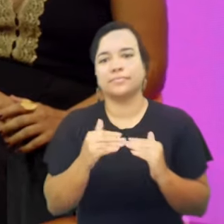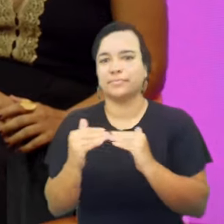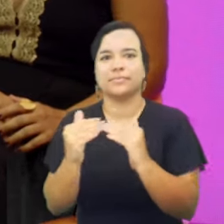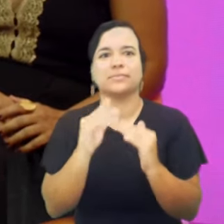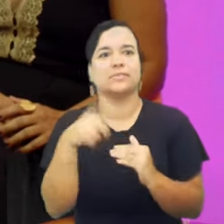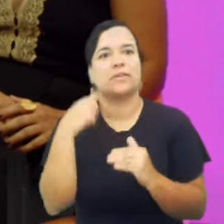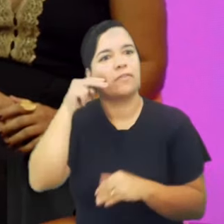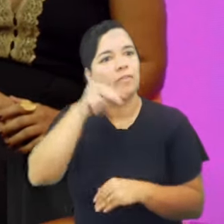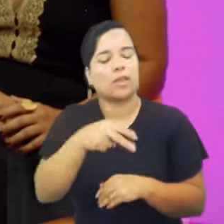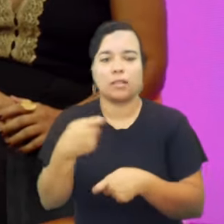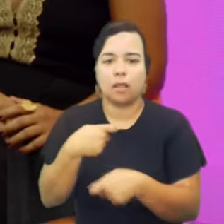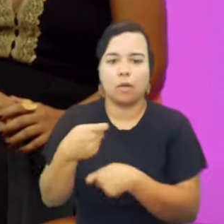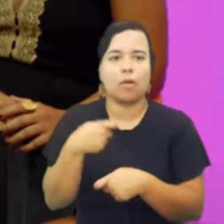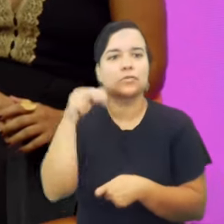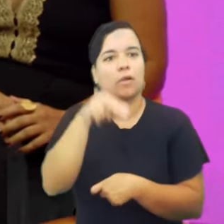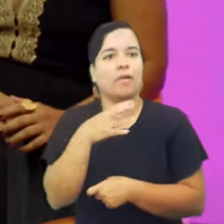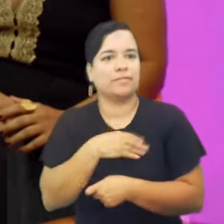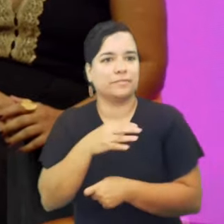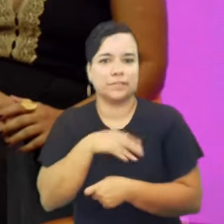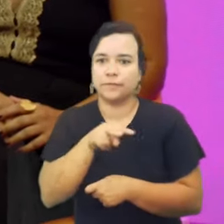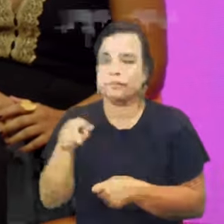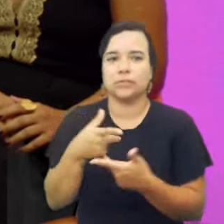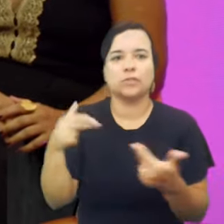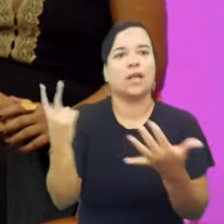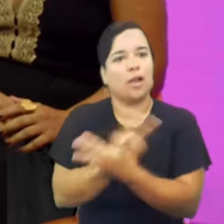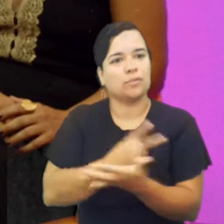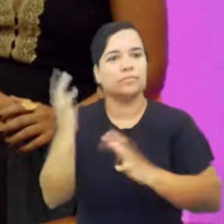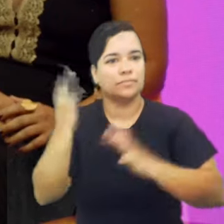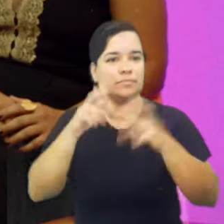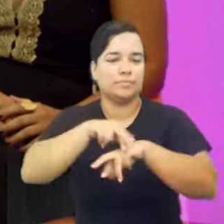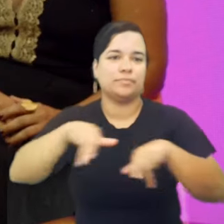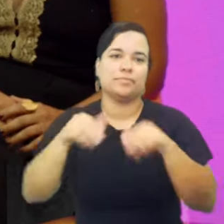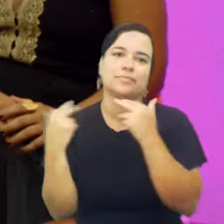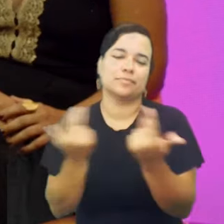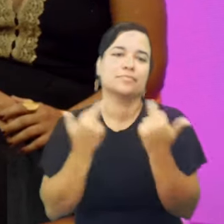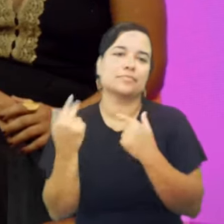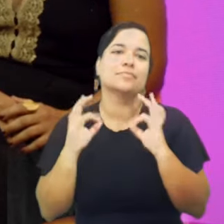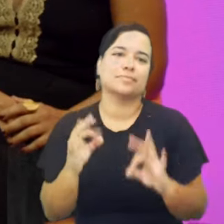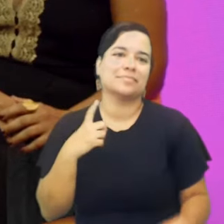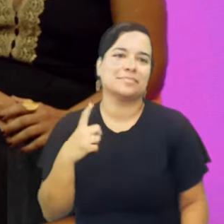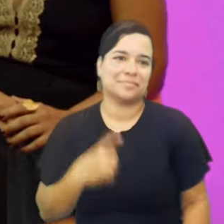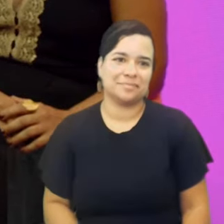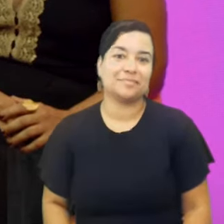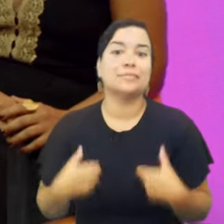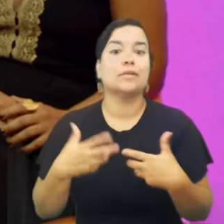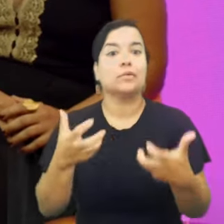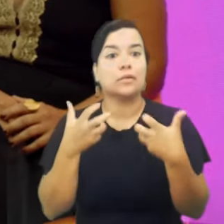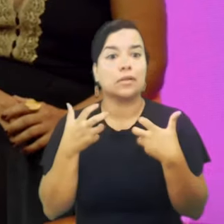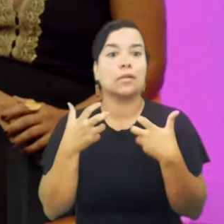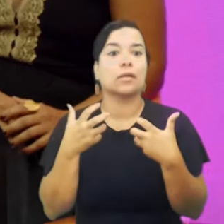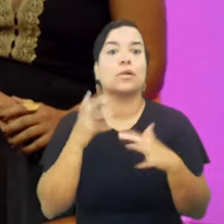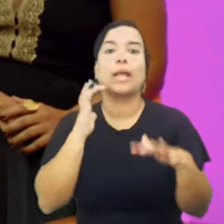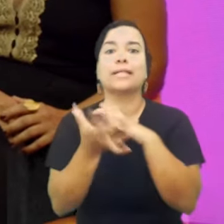olha para o filho, olha para o negócio e as coisas vão acontecendo ali muito igual, né? E eu queria que vocês deixassem as